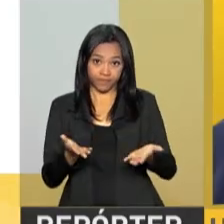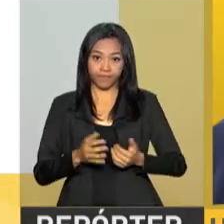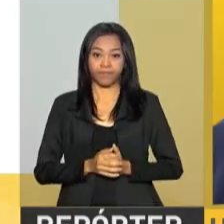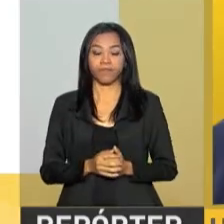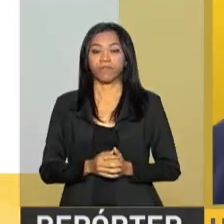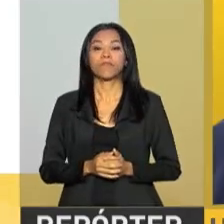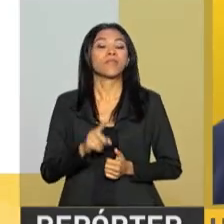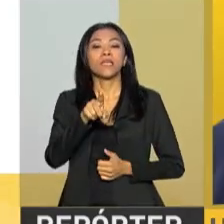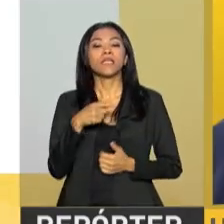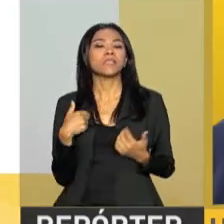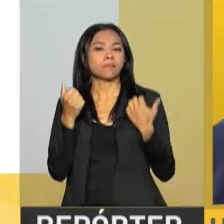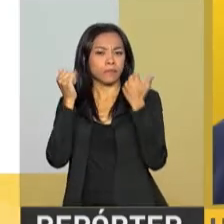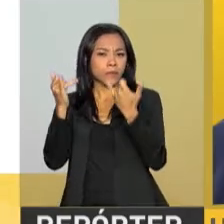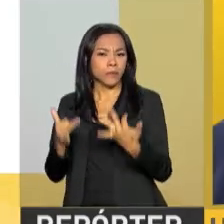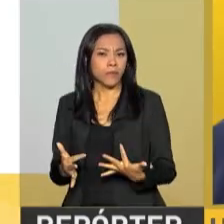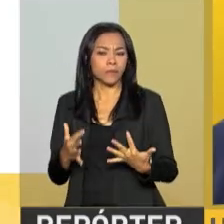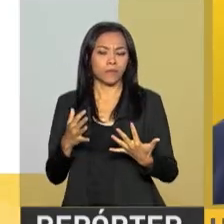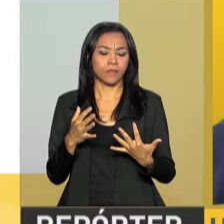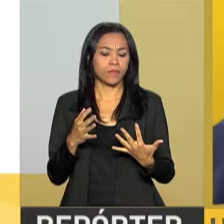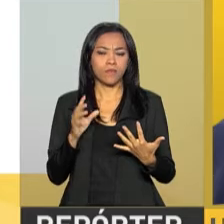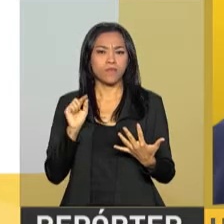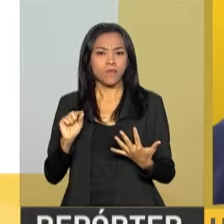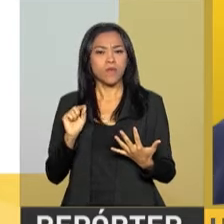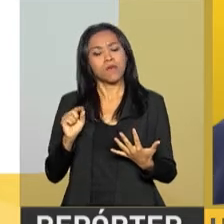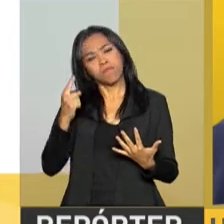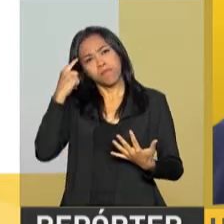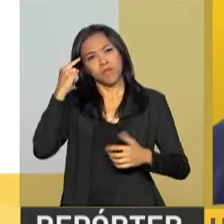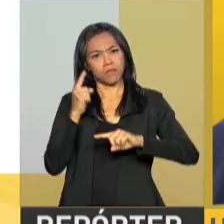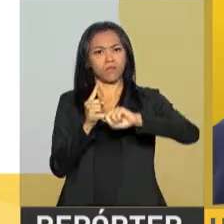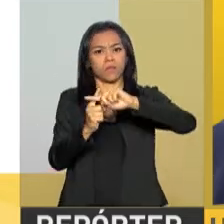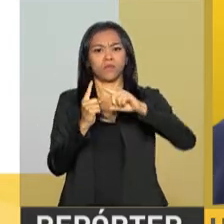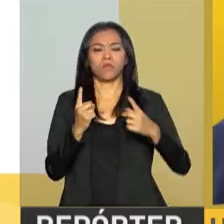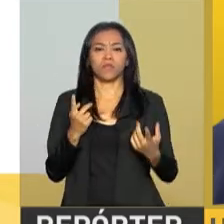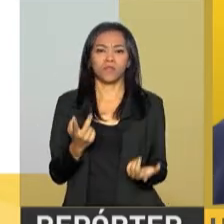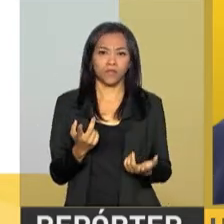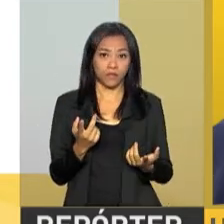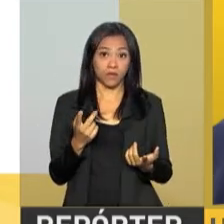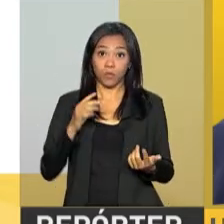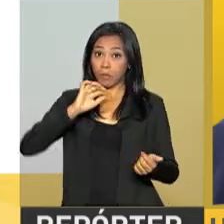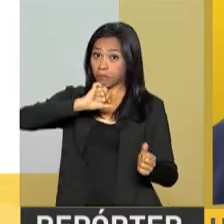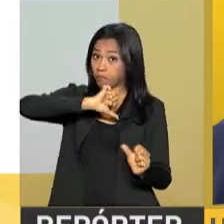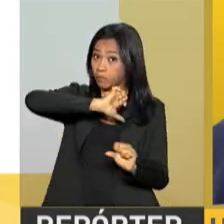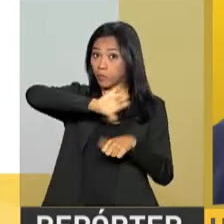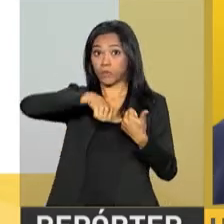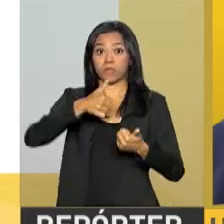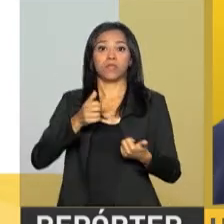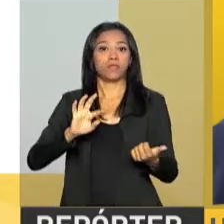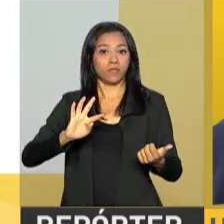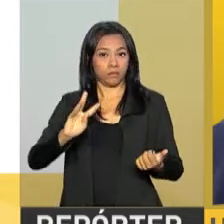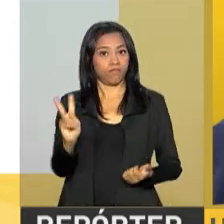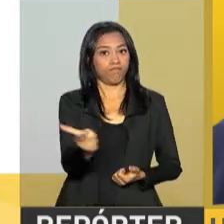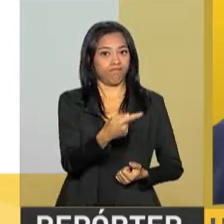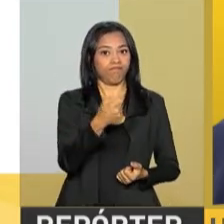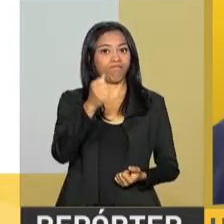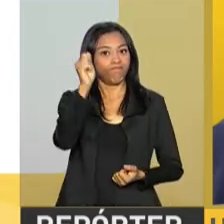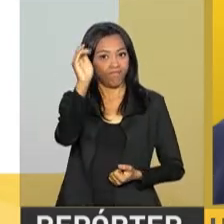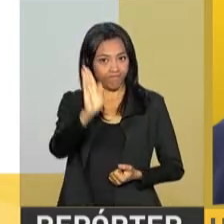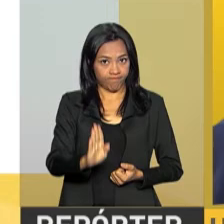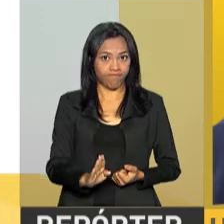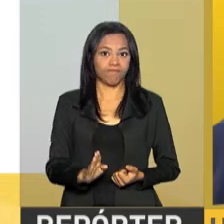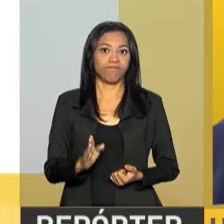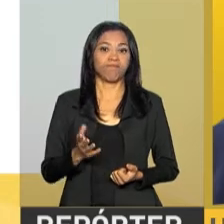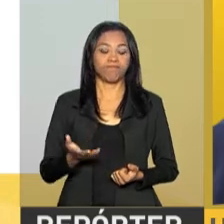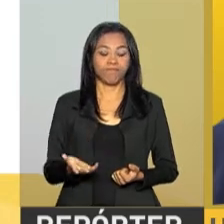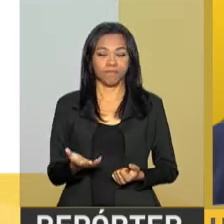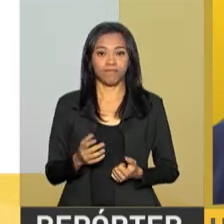olha a visão positiva a uma mudança grande e relação